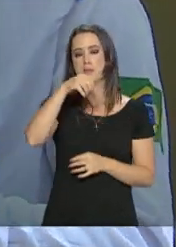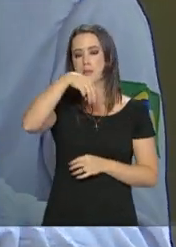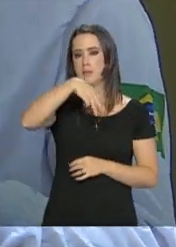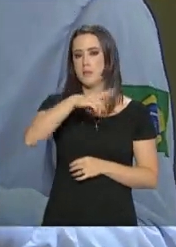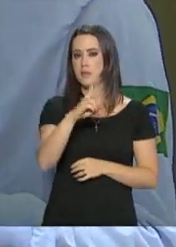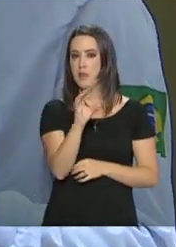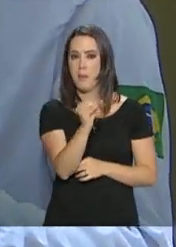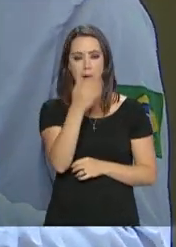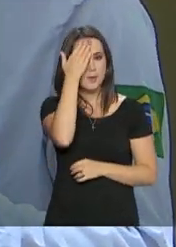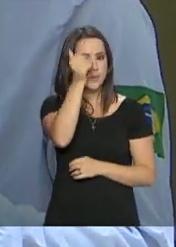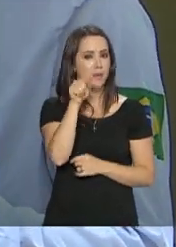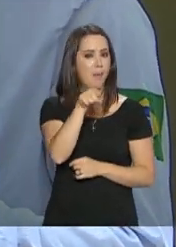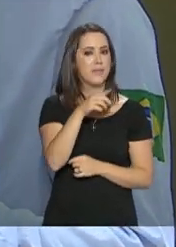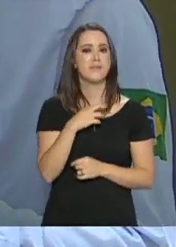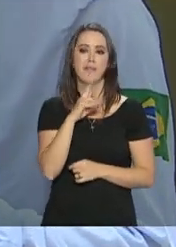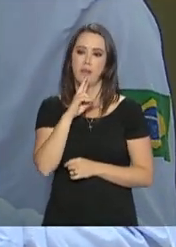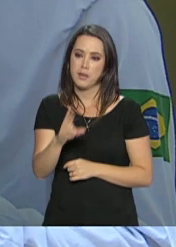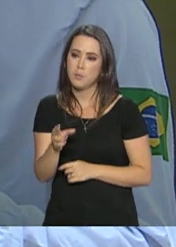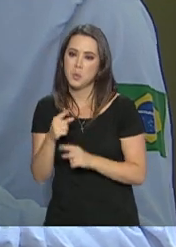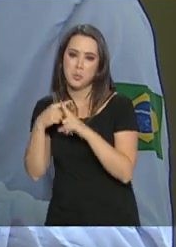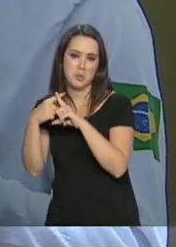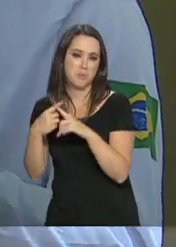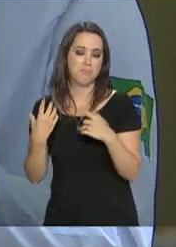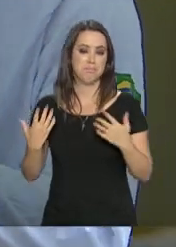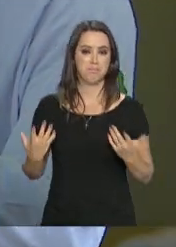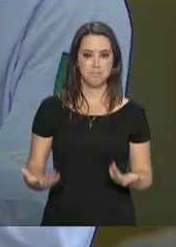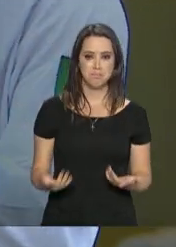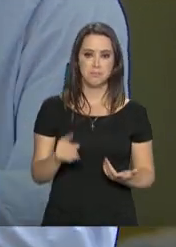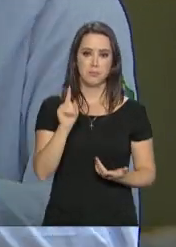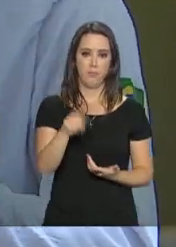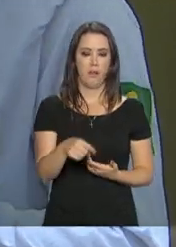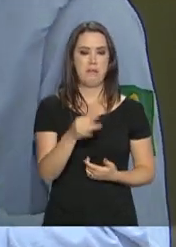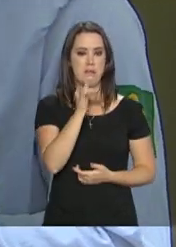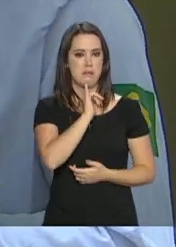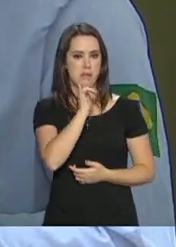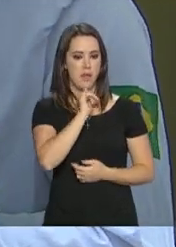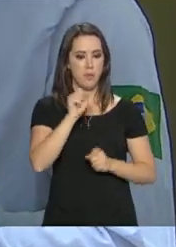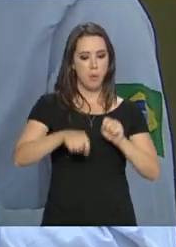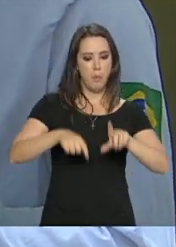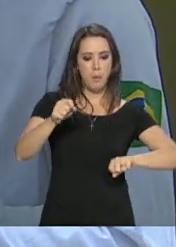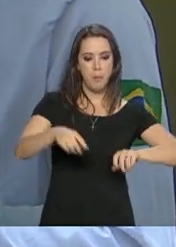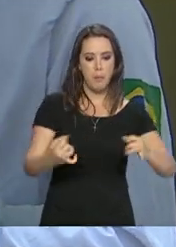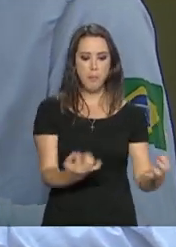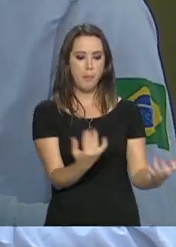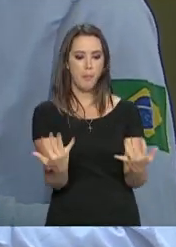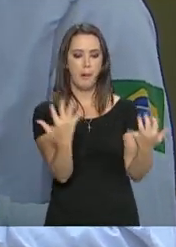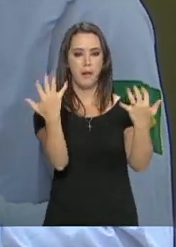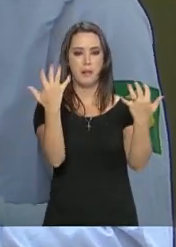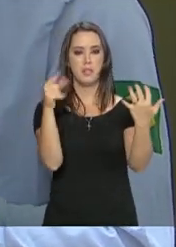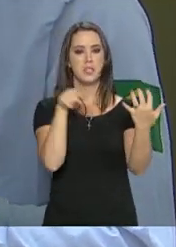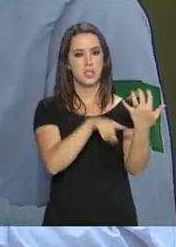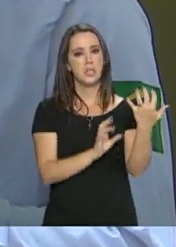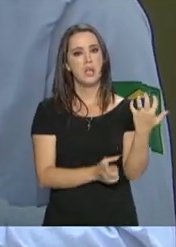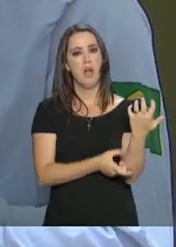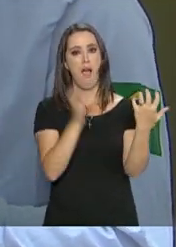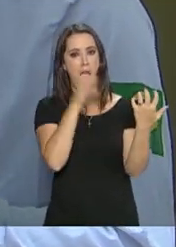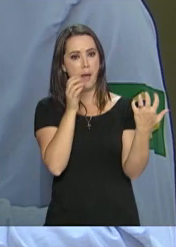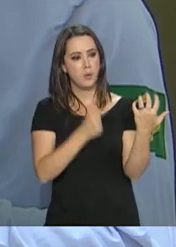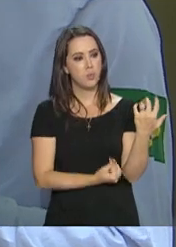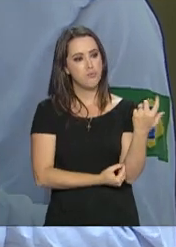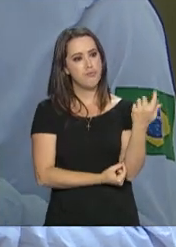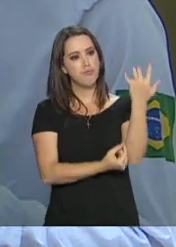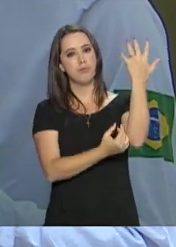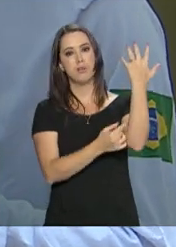mas que não sabiam se aquilo ali ia ter efeito. Por exemplo, o plantio emergencial de espécies de crescimento rápido,